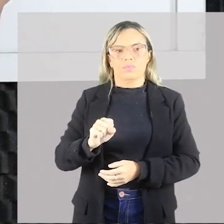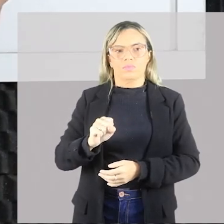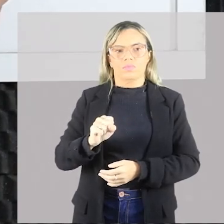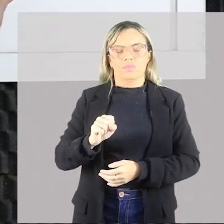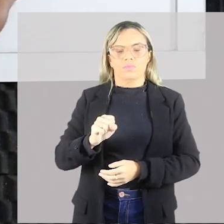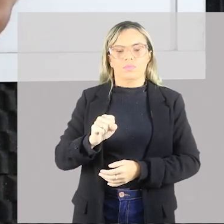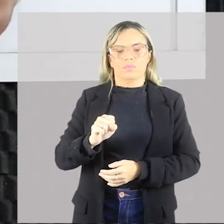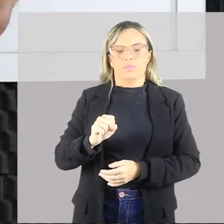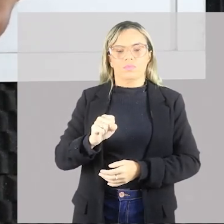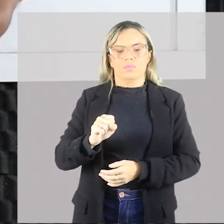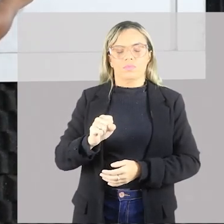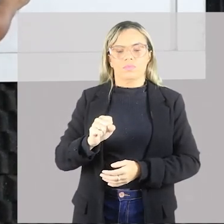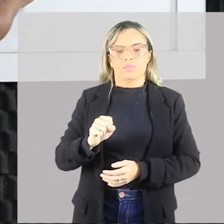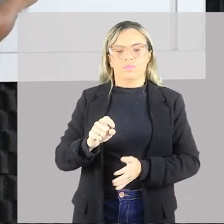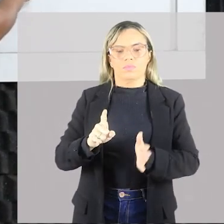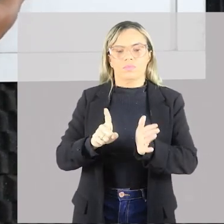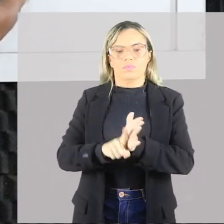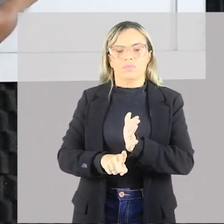Menos